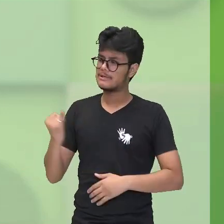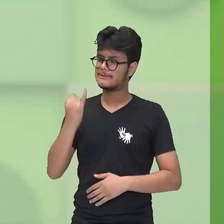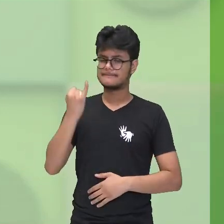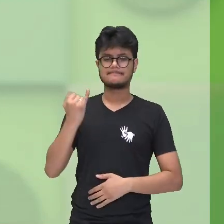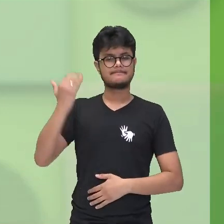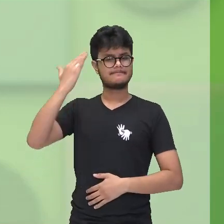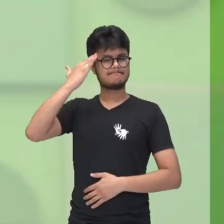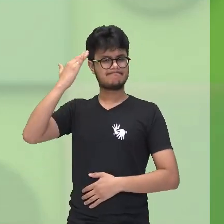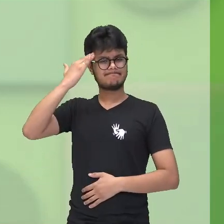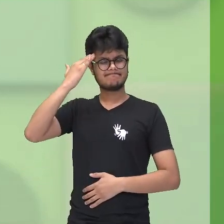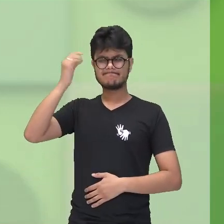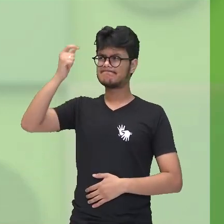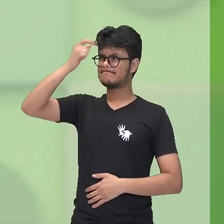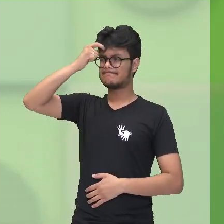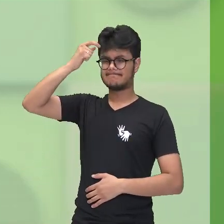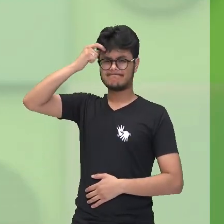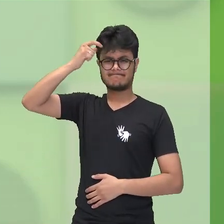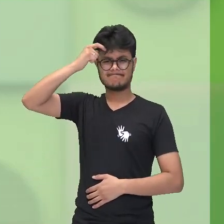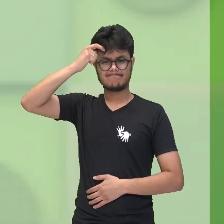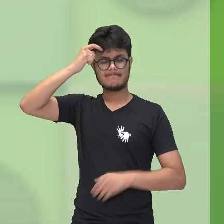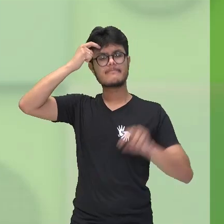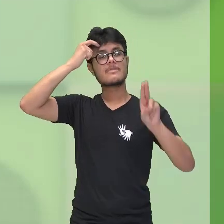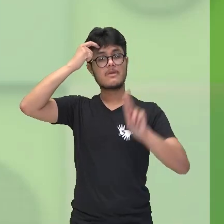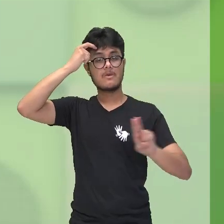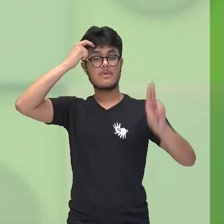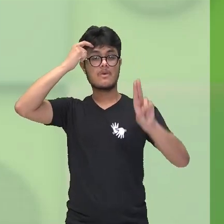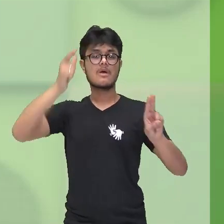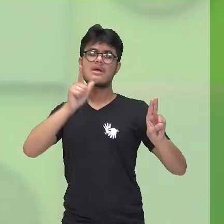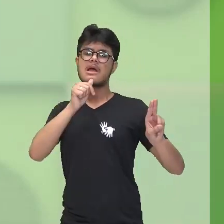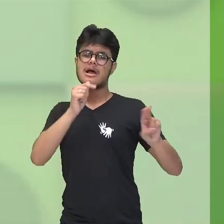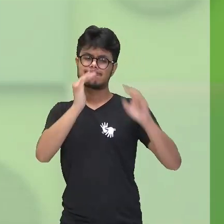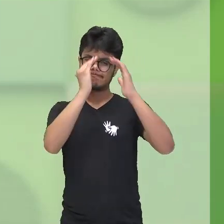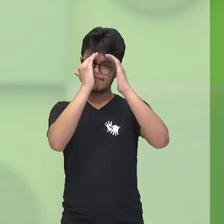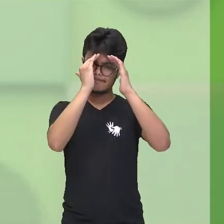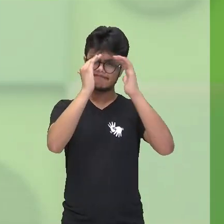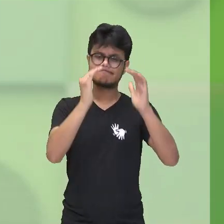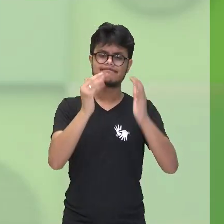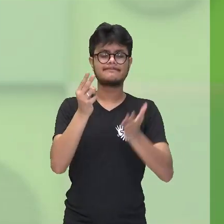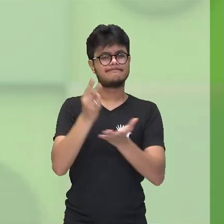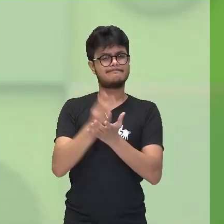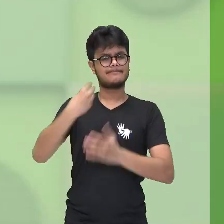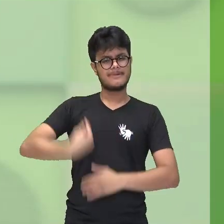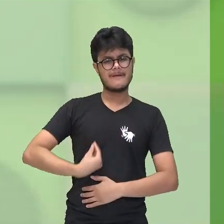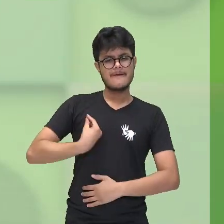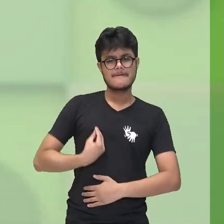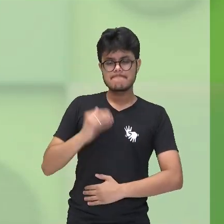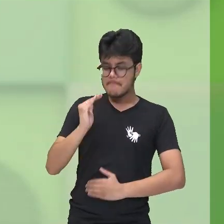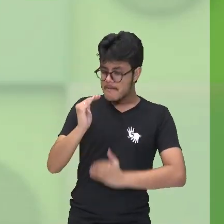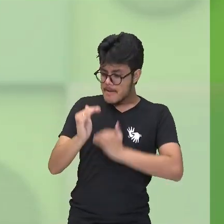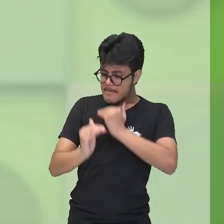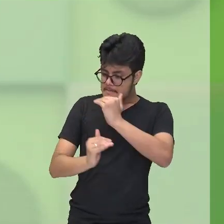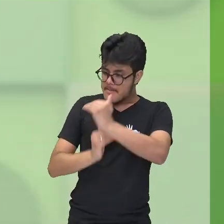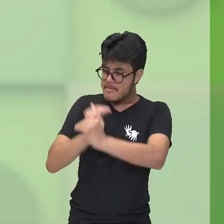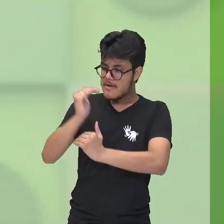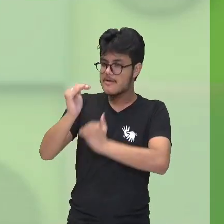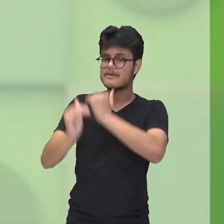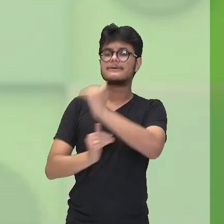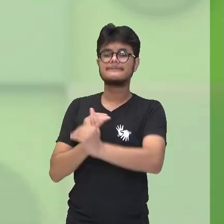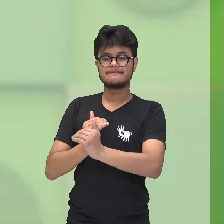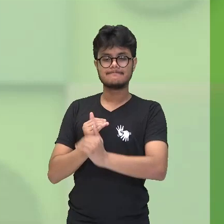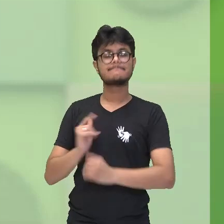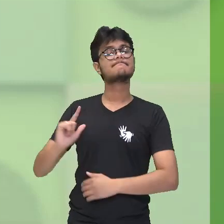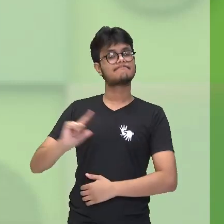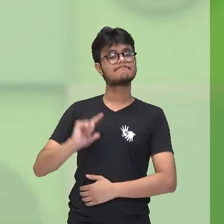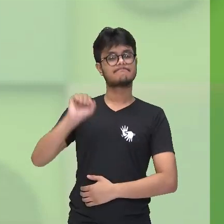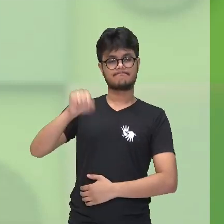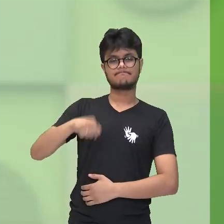o uso sustentável dessa água doce para continuar servindo, né, para as